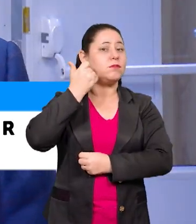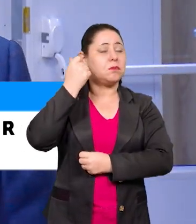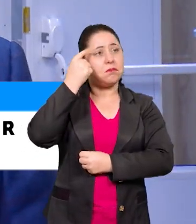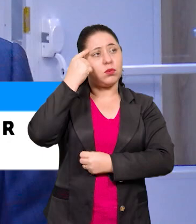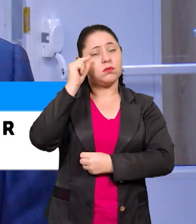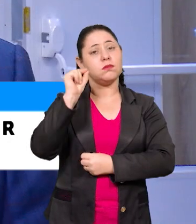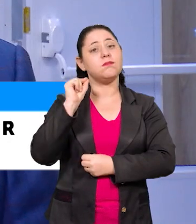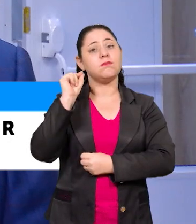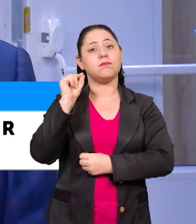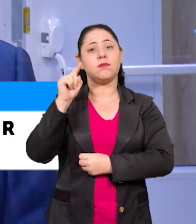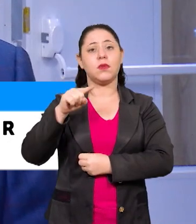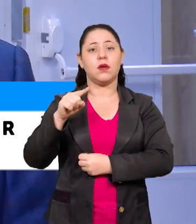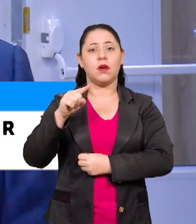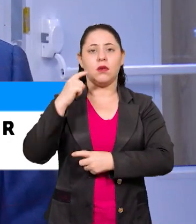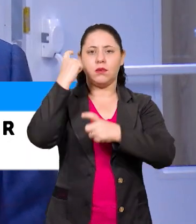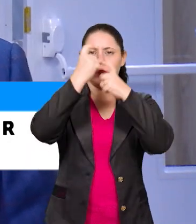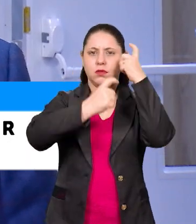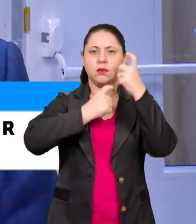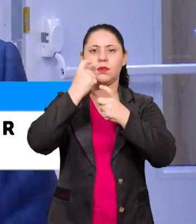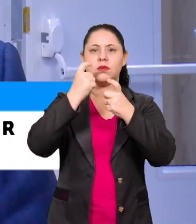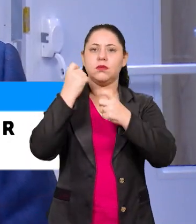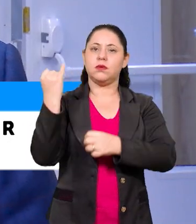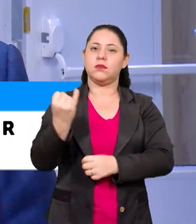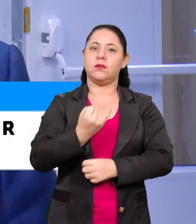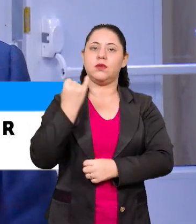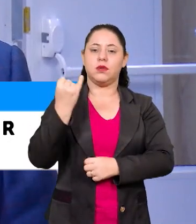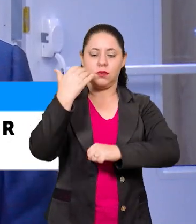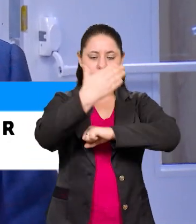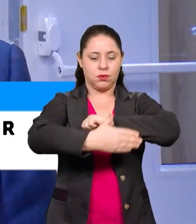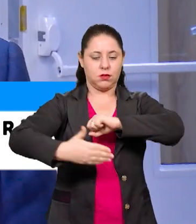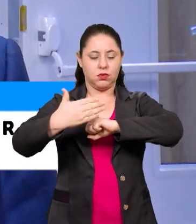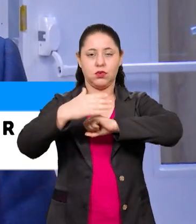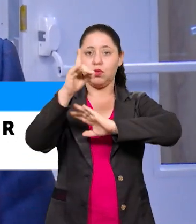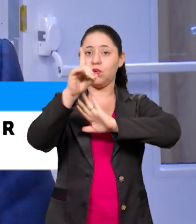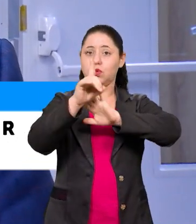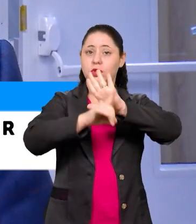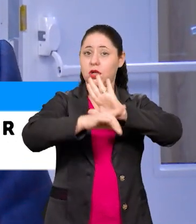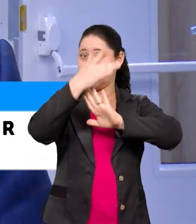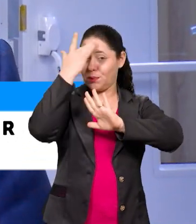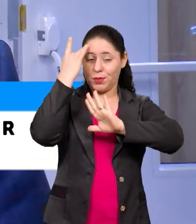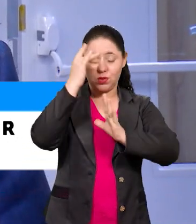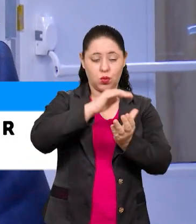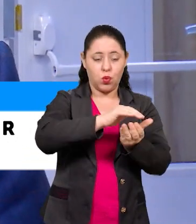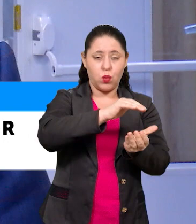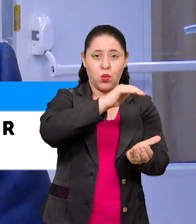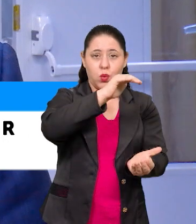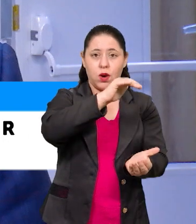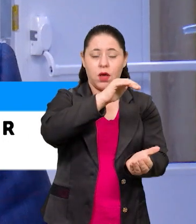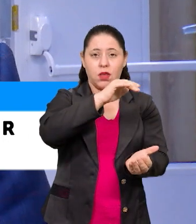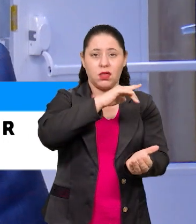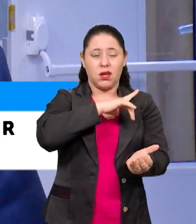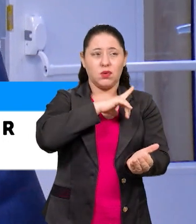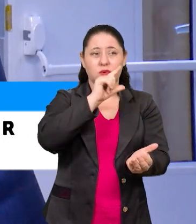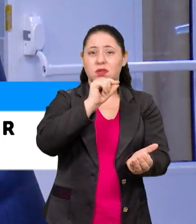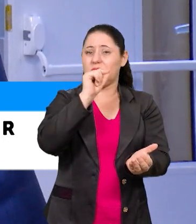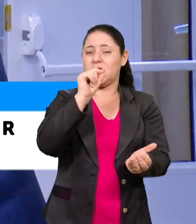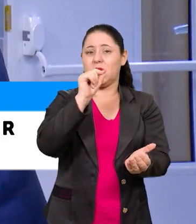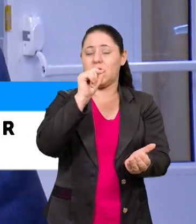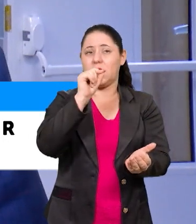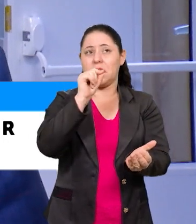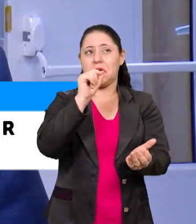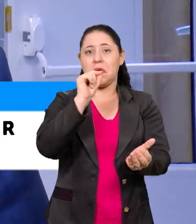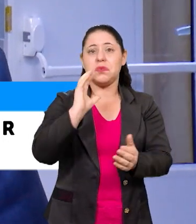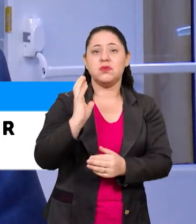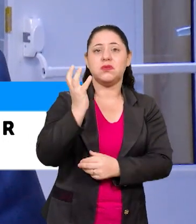Nami, que eu acho que é uma preocupação extremamente válida, é proteger o direito da pessoa idosa que tem